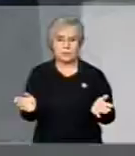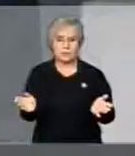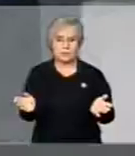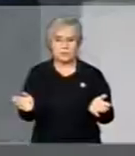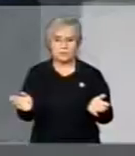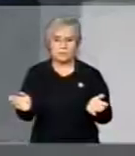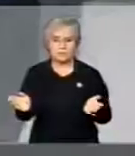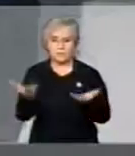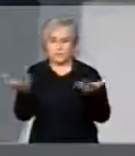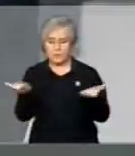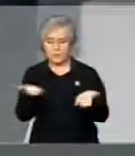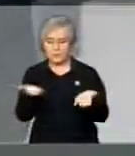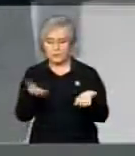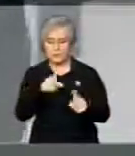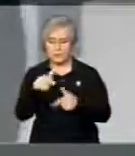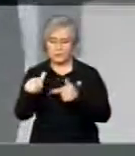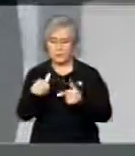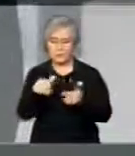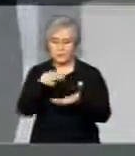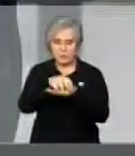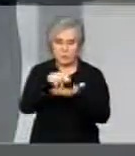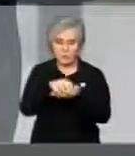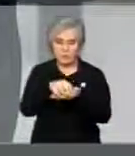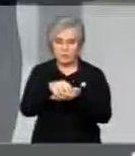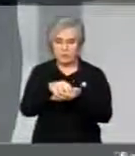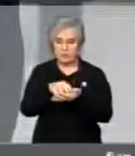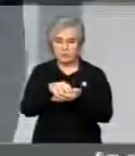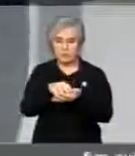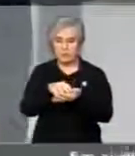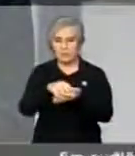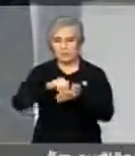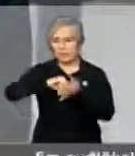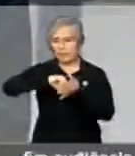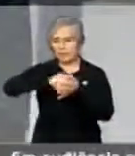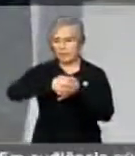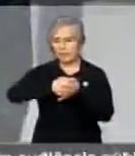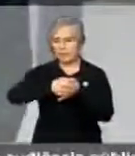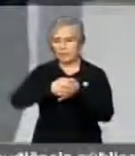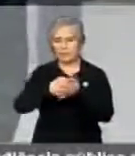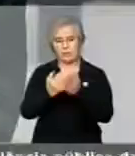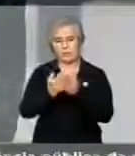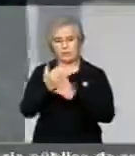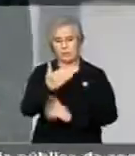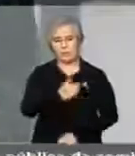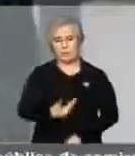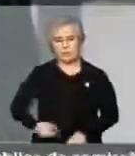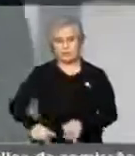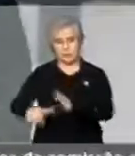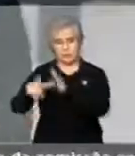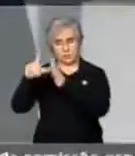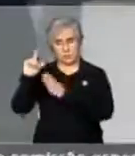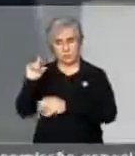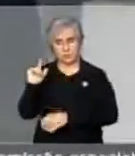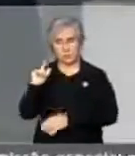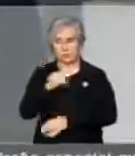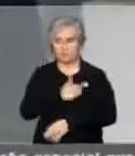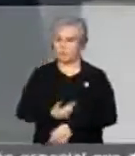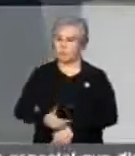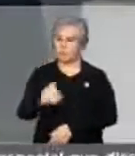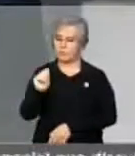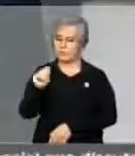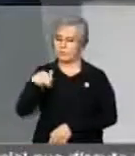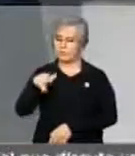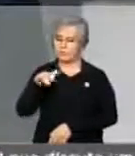esse serviço foi desarticulado pelo pelo mandato anterior do governo governo anterior do governo Agnelo